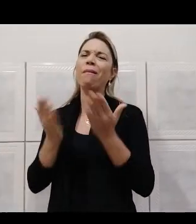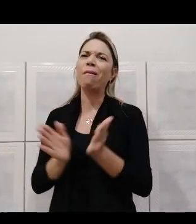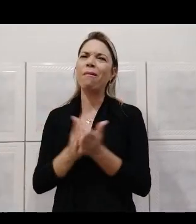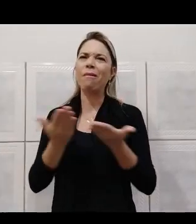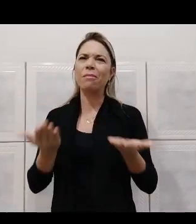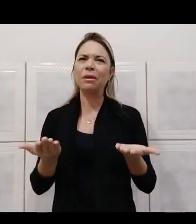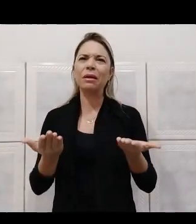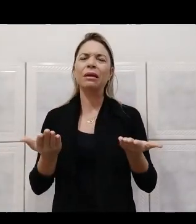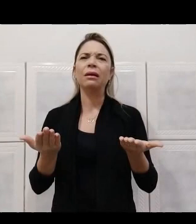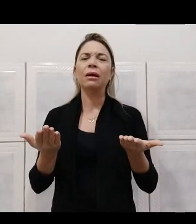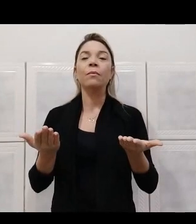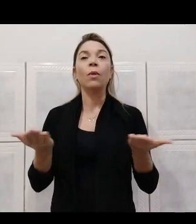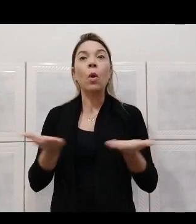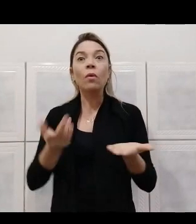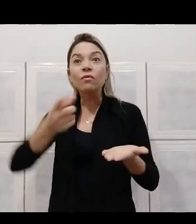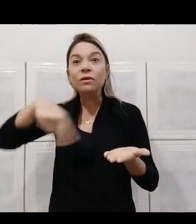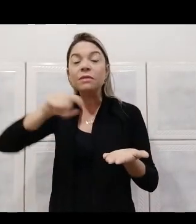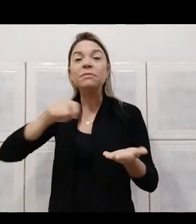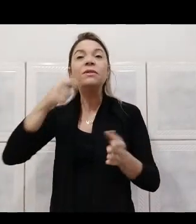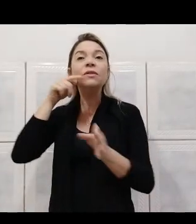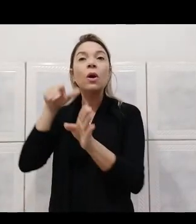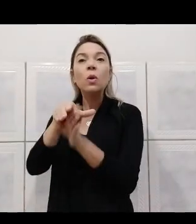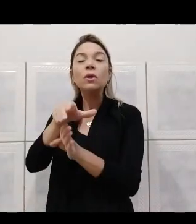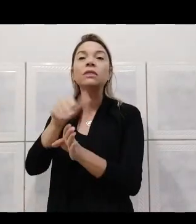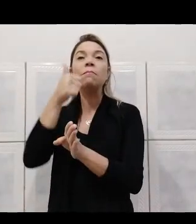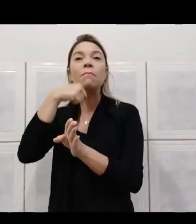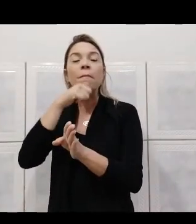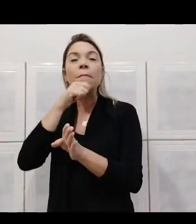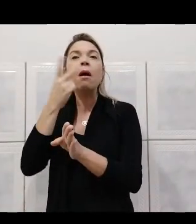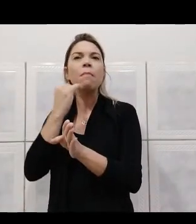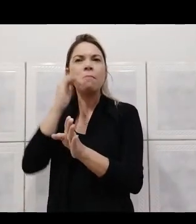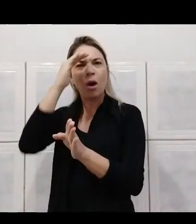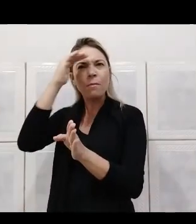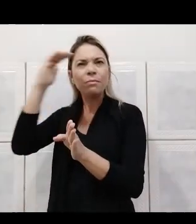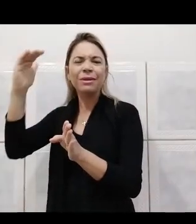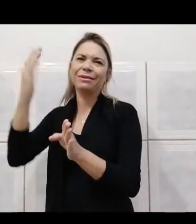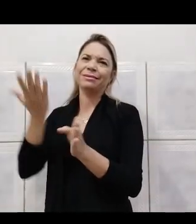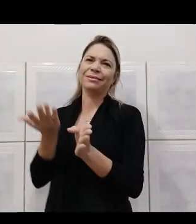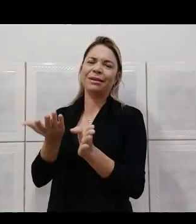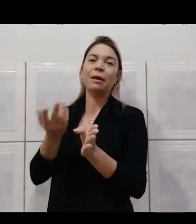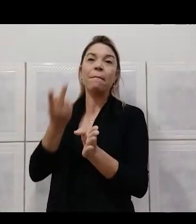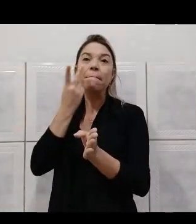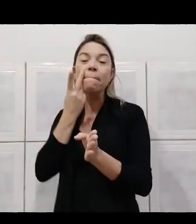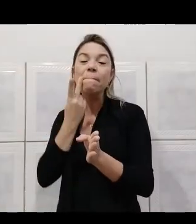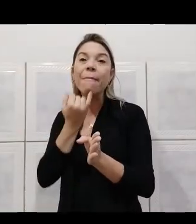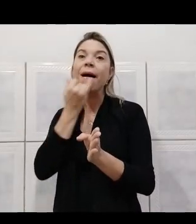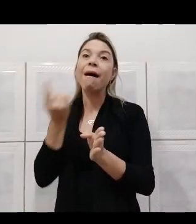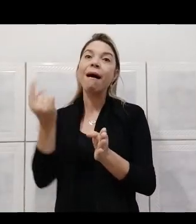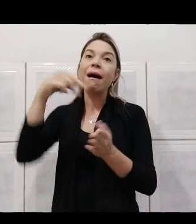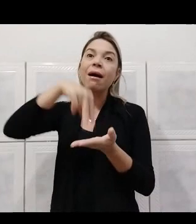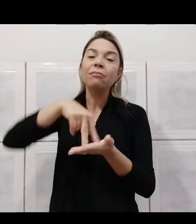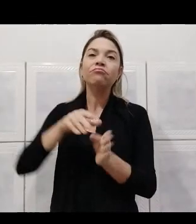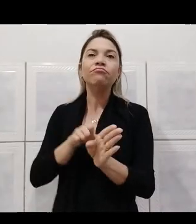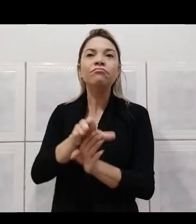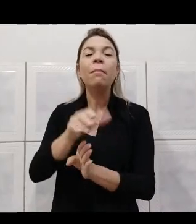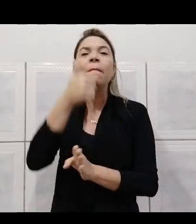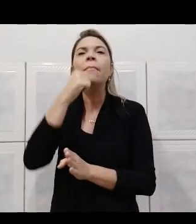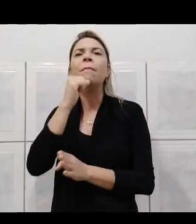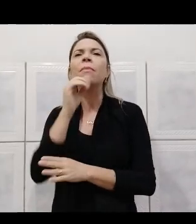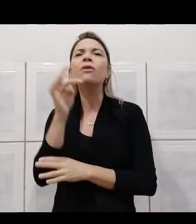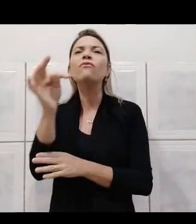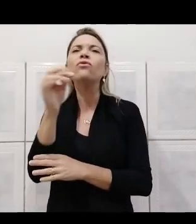homem. Ouve o teu pai que te gerou, e não desprezes a tua mãe quando vier a envelhecer. Compra a verdade,